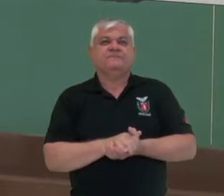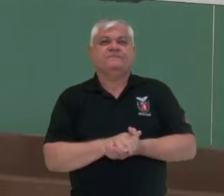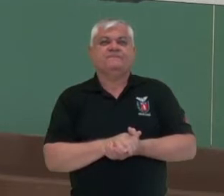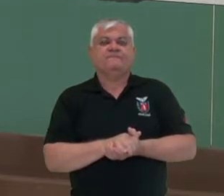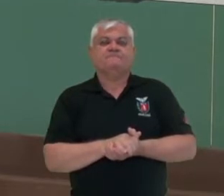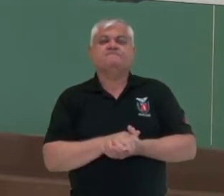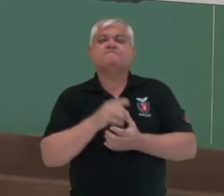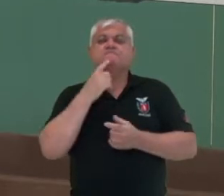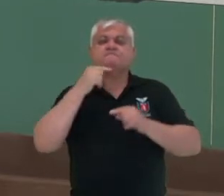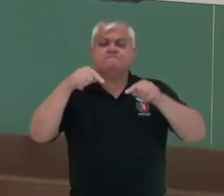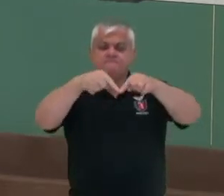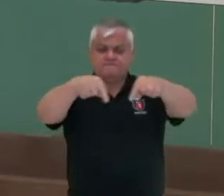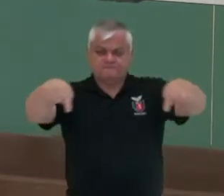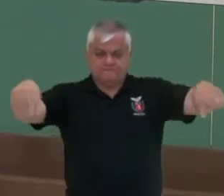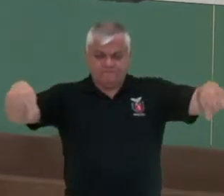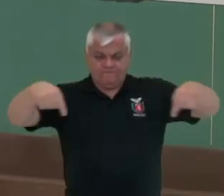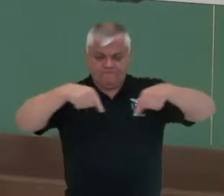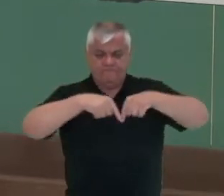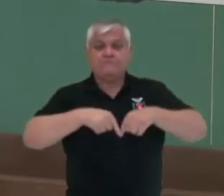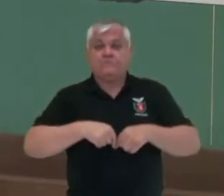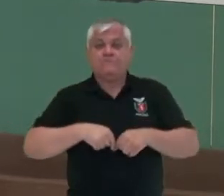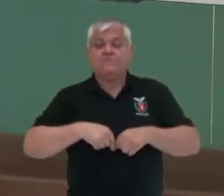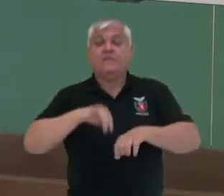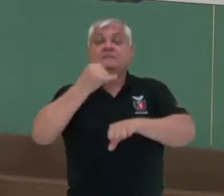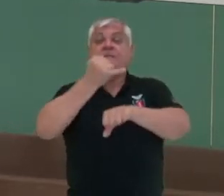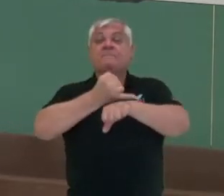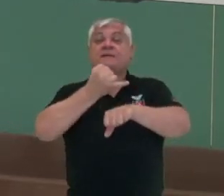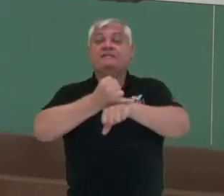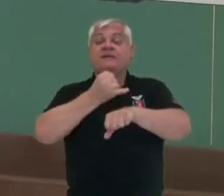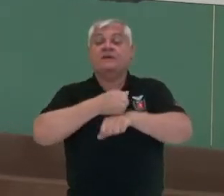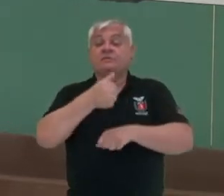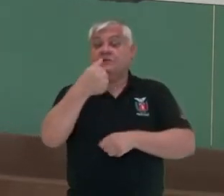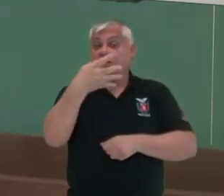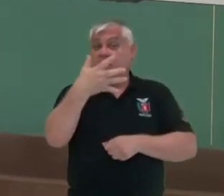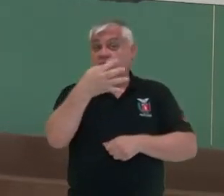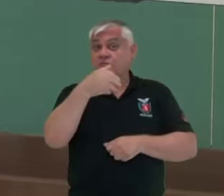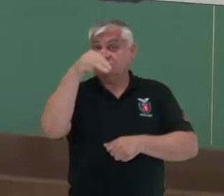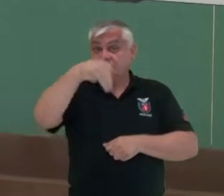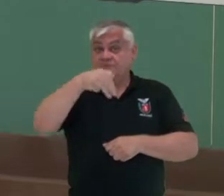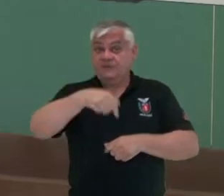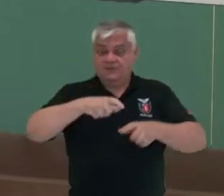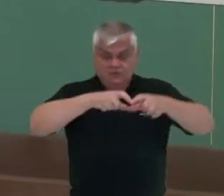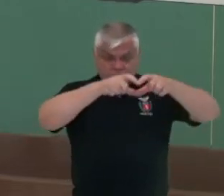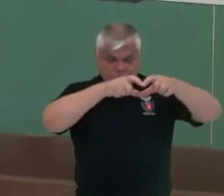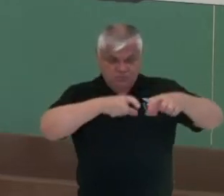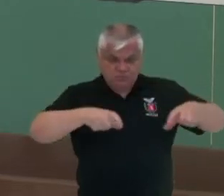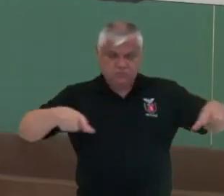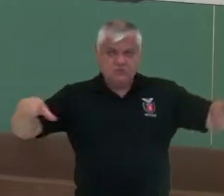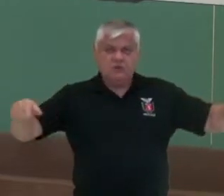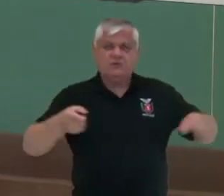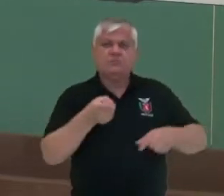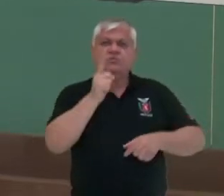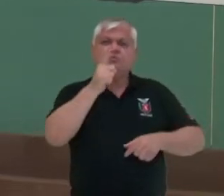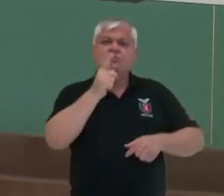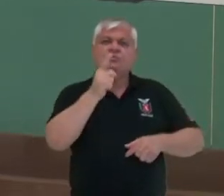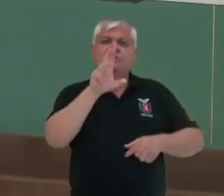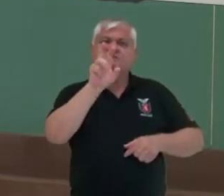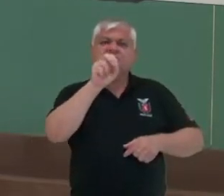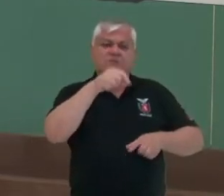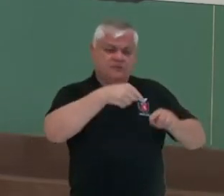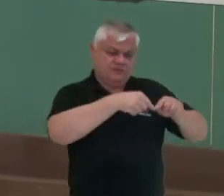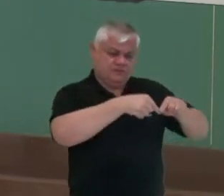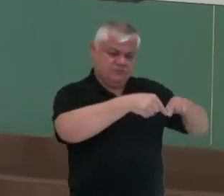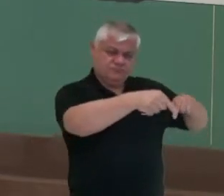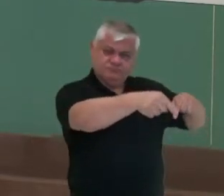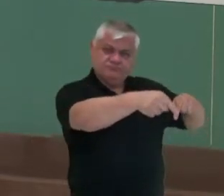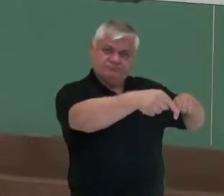A pista é uma pista de metal, que tem 14 metros de comprimento por 1,50 a 2 metros de